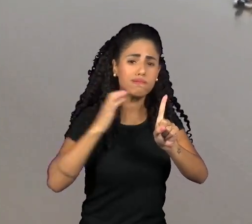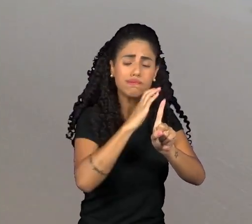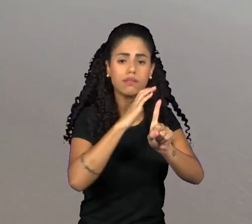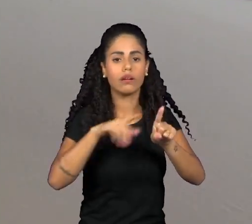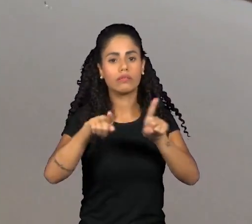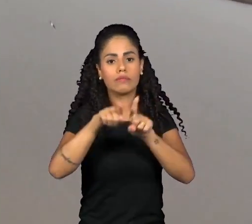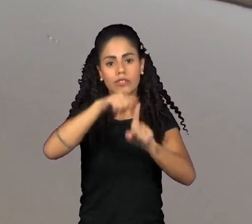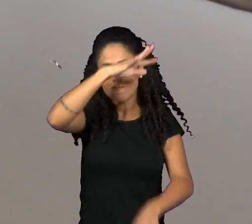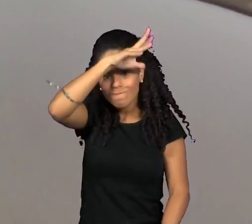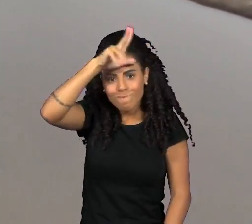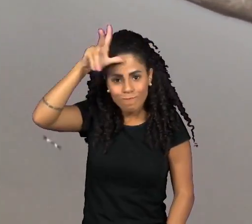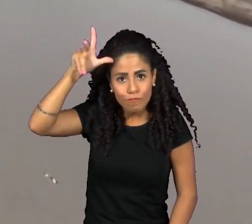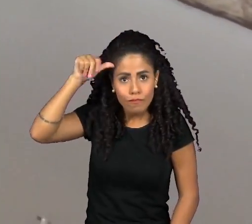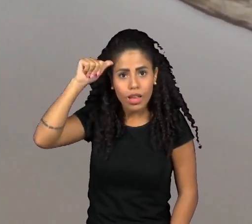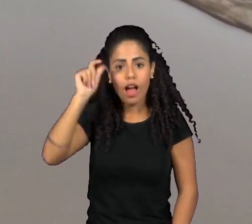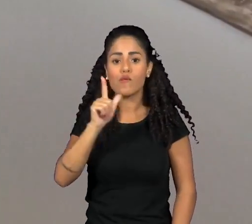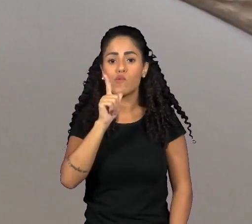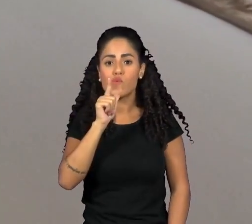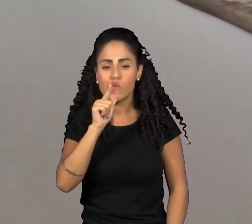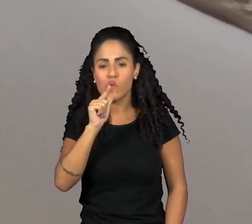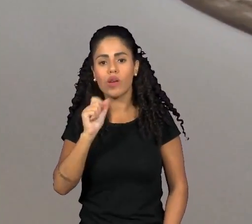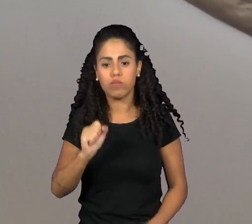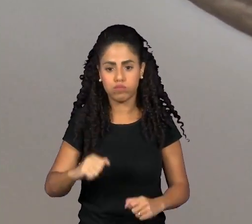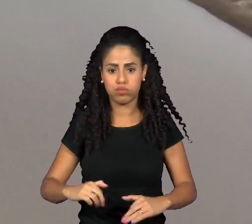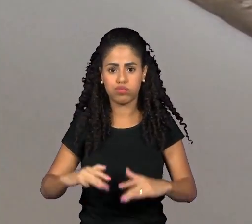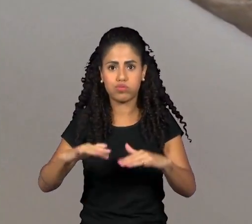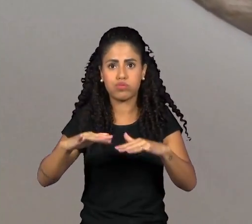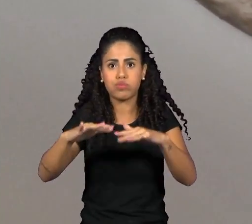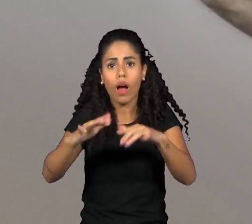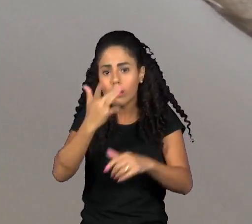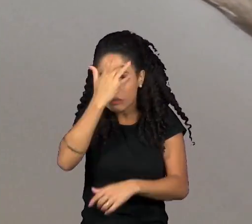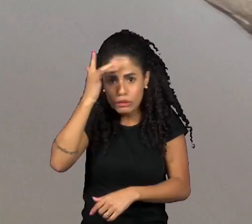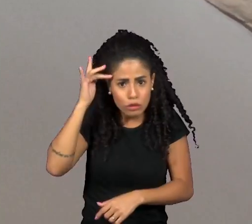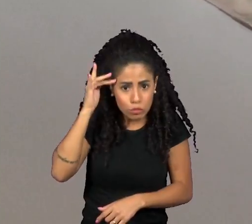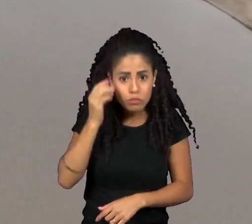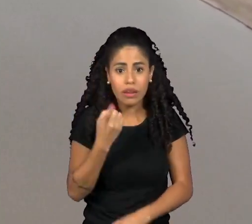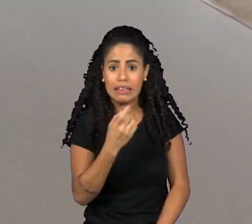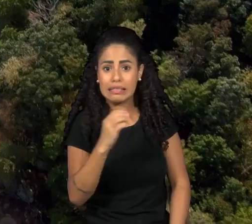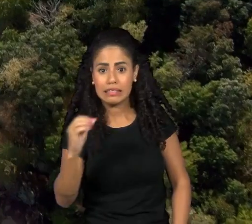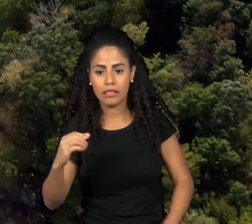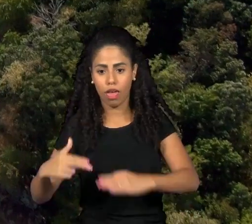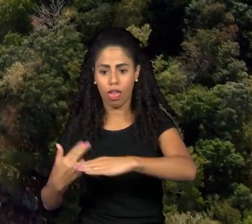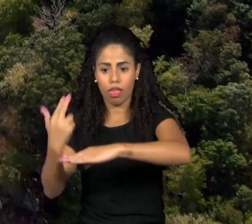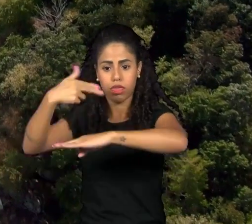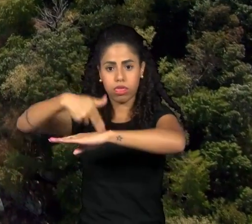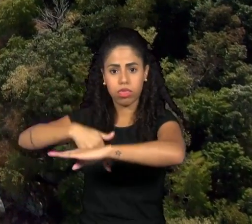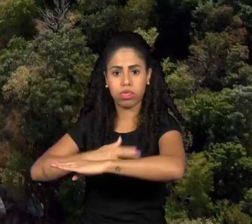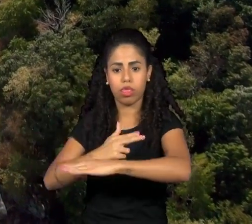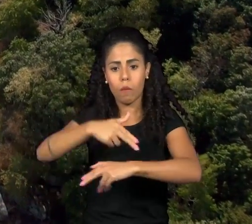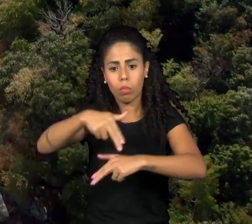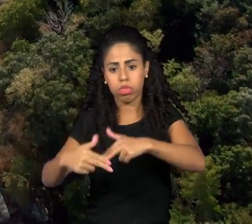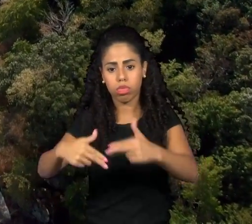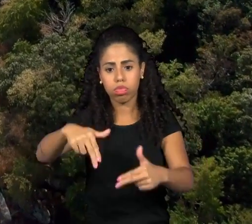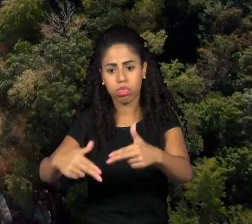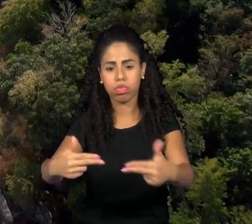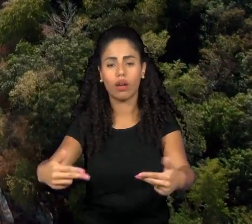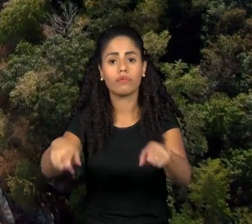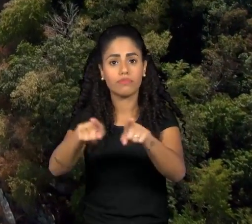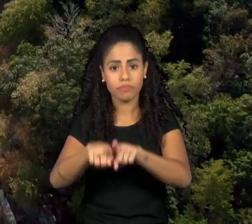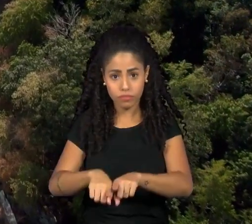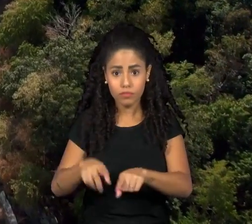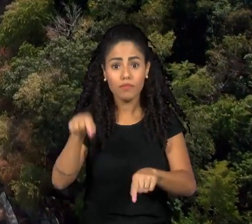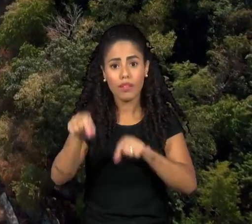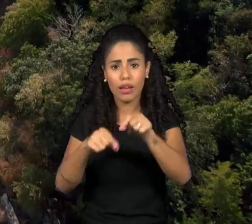altas temperaturas da água dos rios provocaram a morte de mais de 100 botos. Outras cidades no norte enfrentam